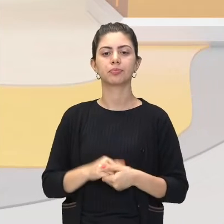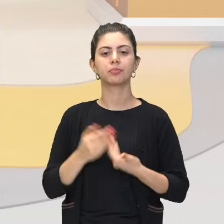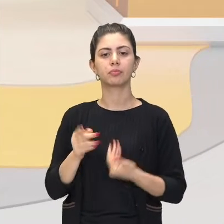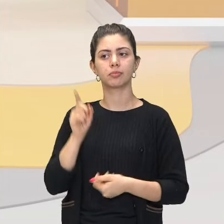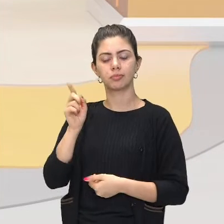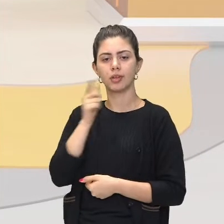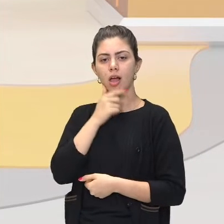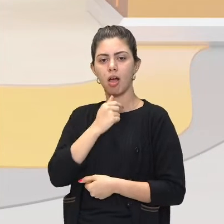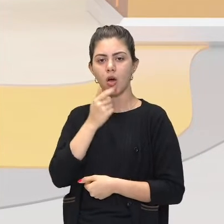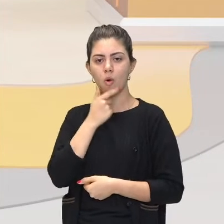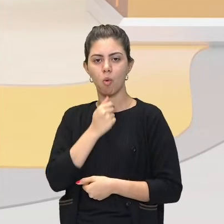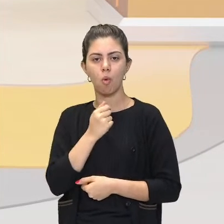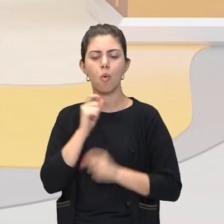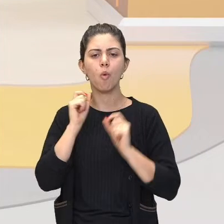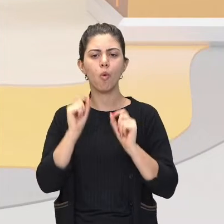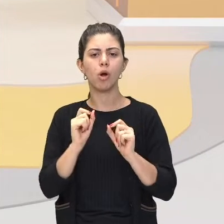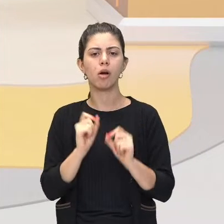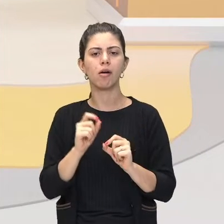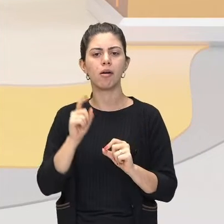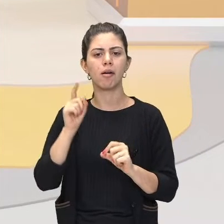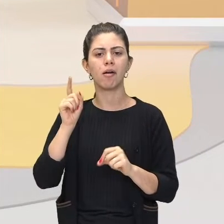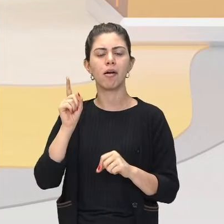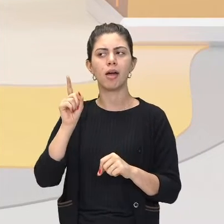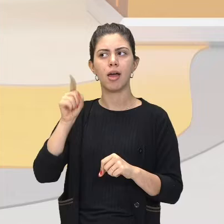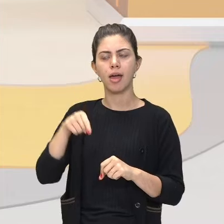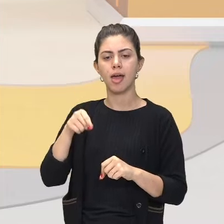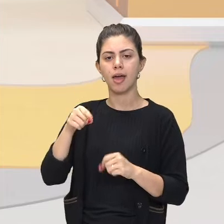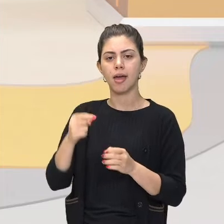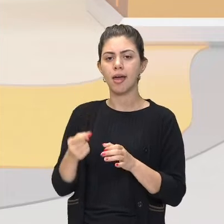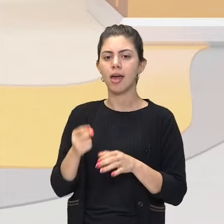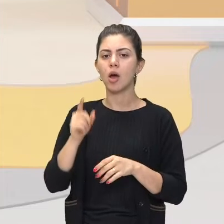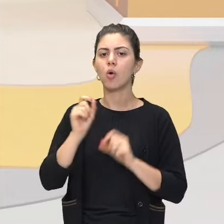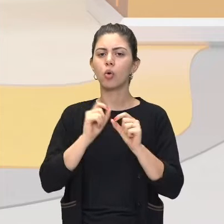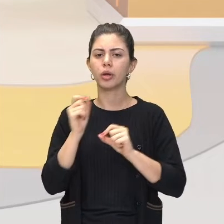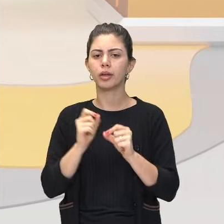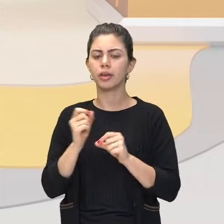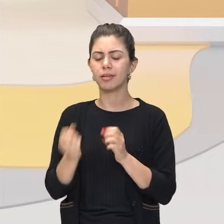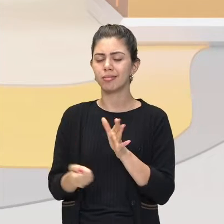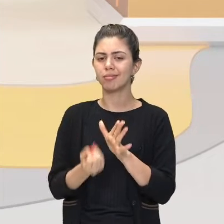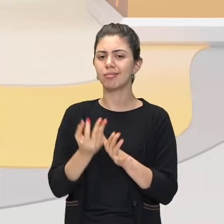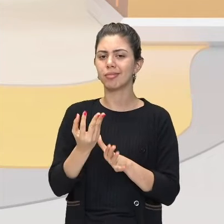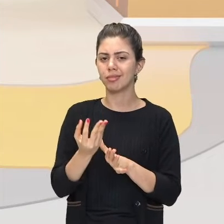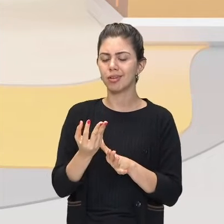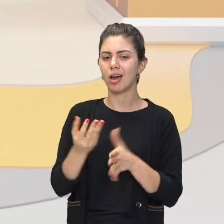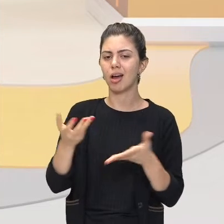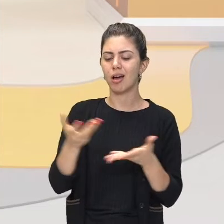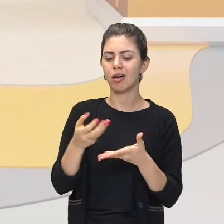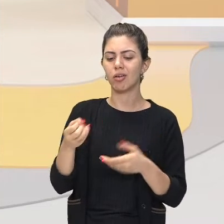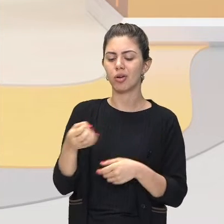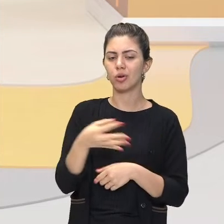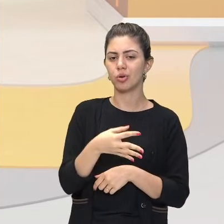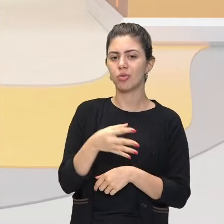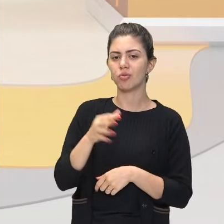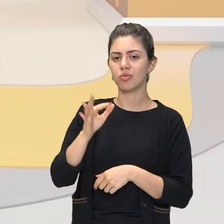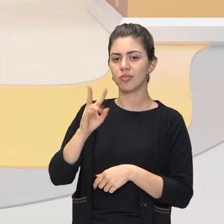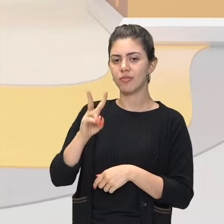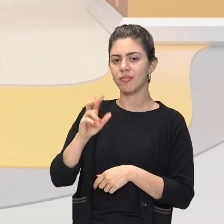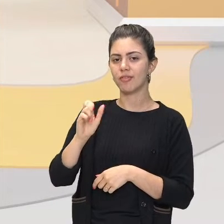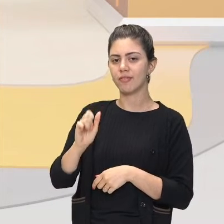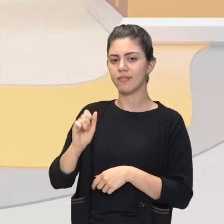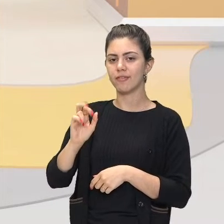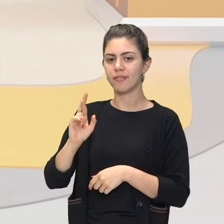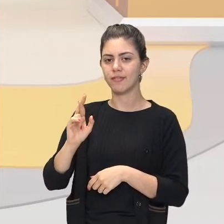Henrique de Borgonha, ele se torna vassalo de Afonso. Então percebam aqui essa relação